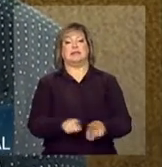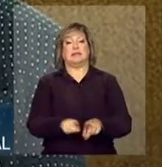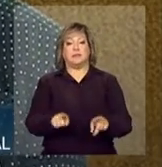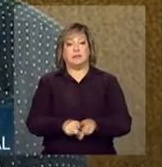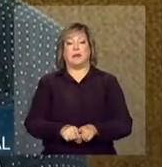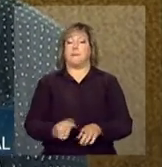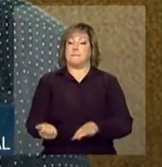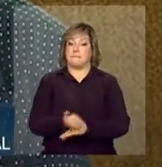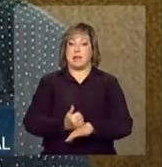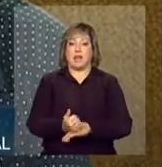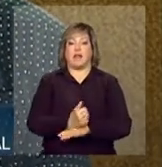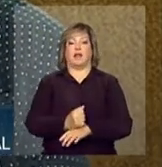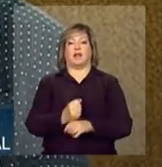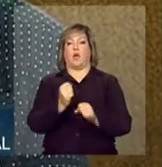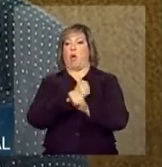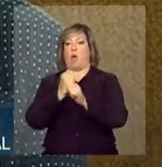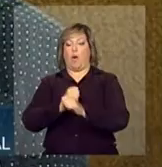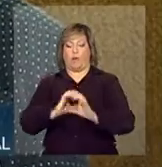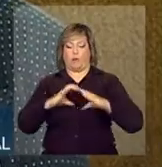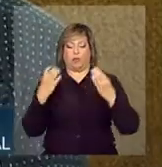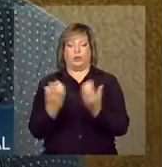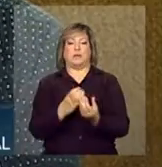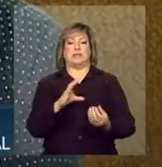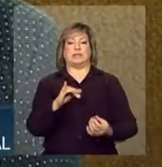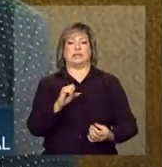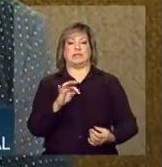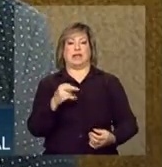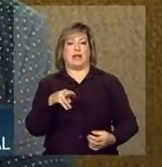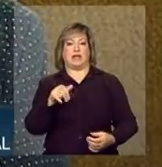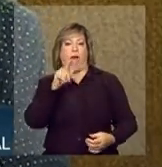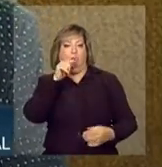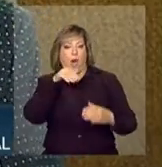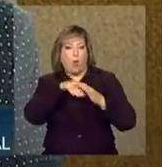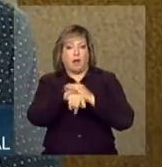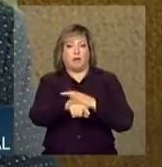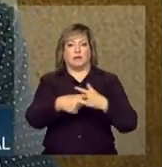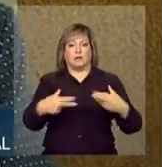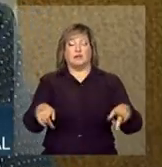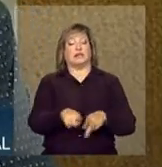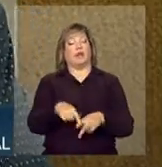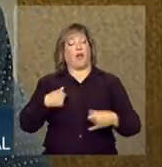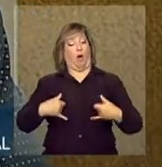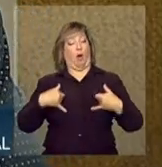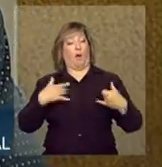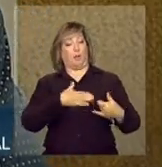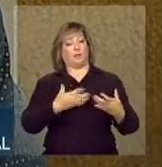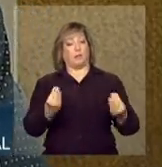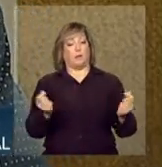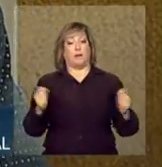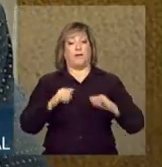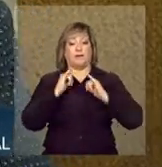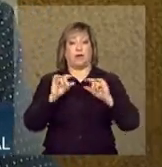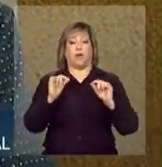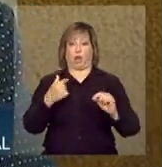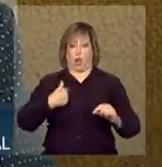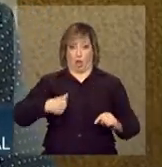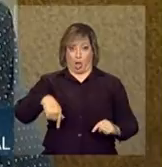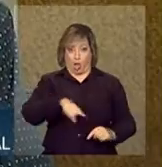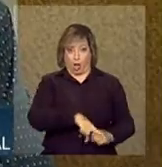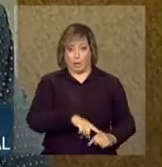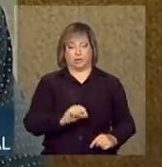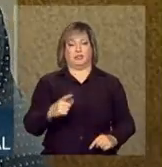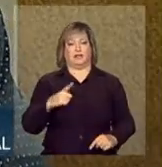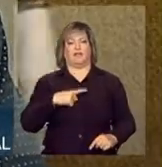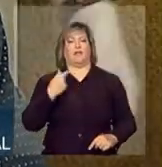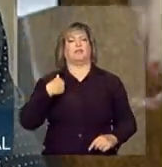produção de cisternas via tecnologias sociais. E agora eu me orgulho muito de poder dizer que nós não só dissemos isso, e eu